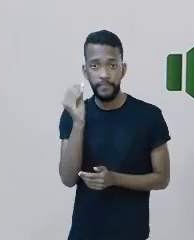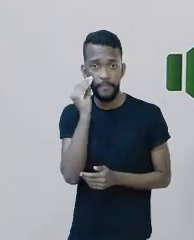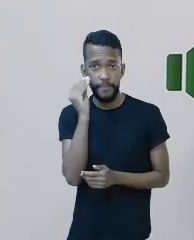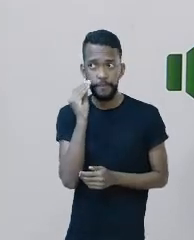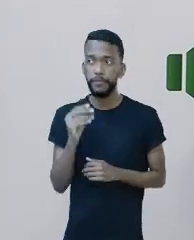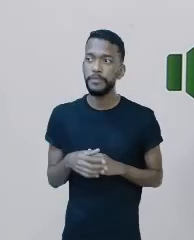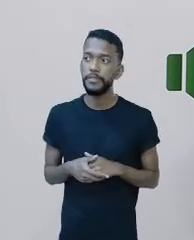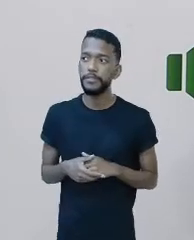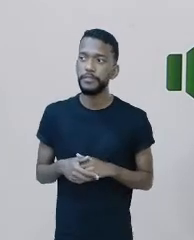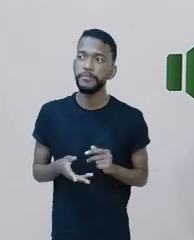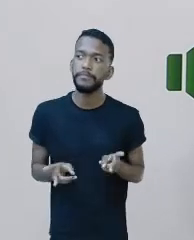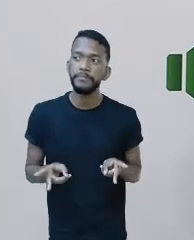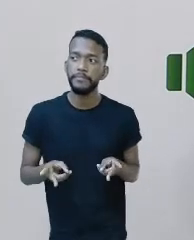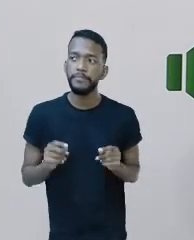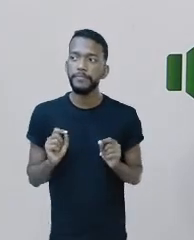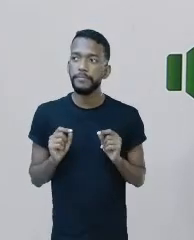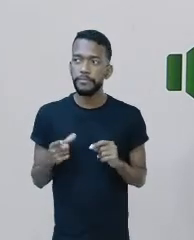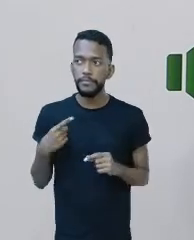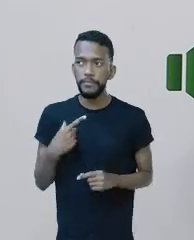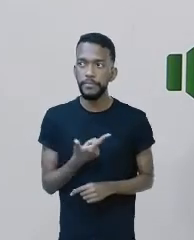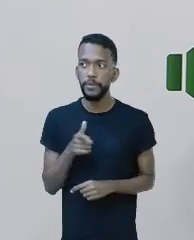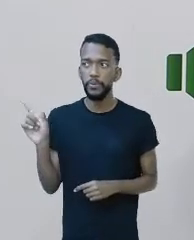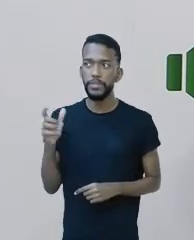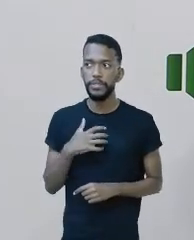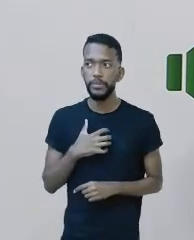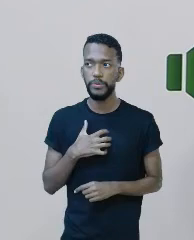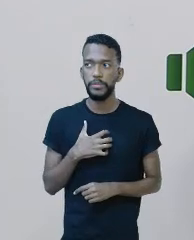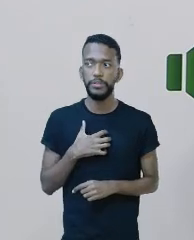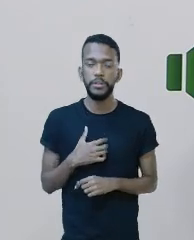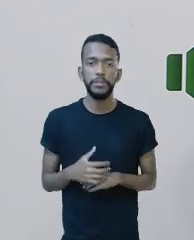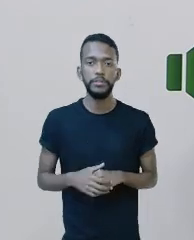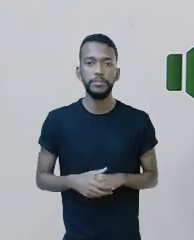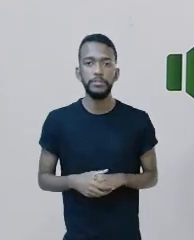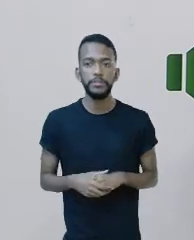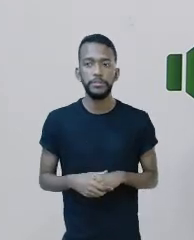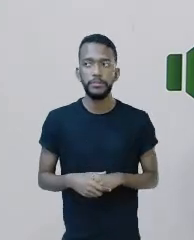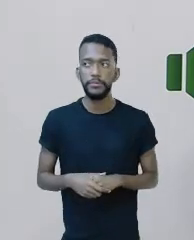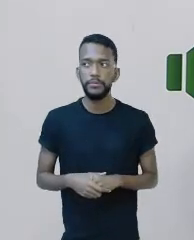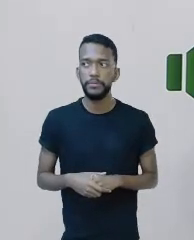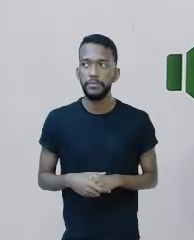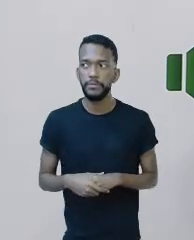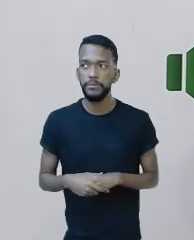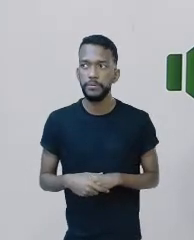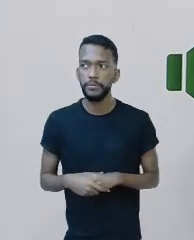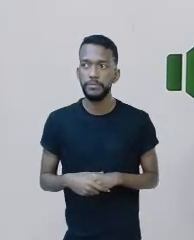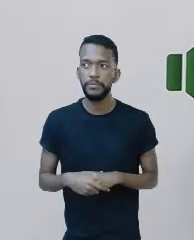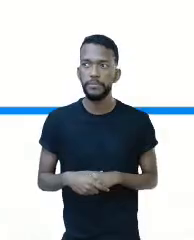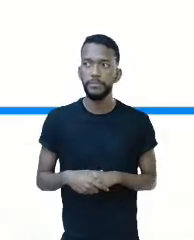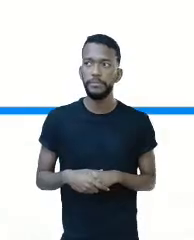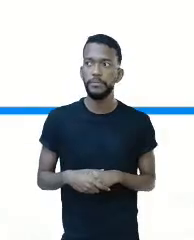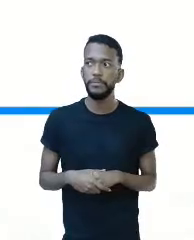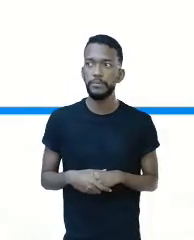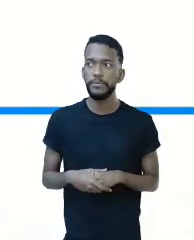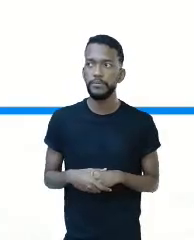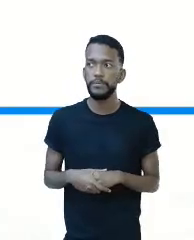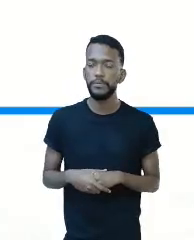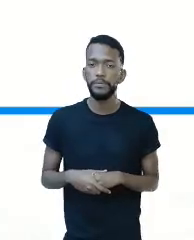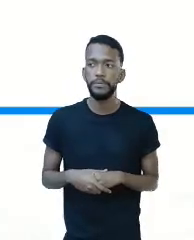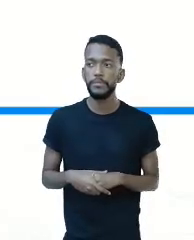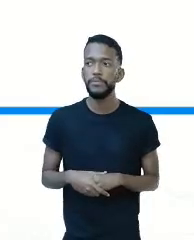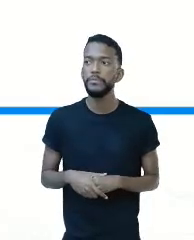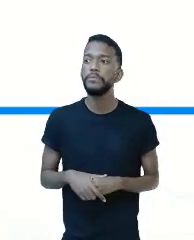Continuando, olha agora uma outra situação, problema para vocês. diz o seguinte: